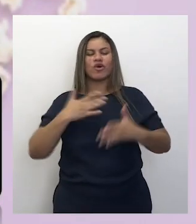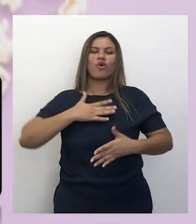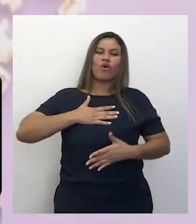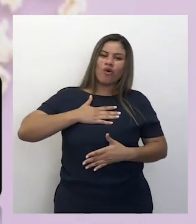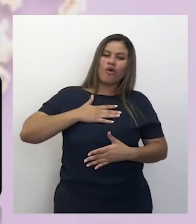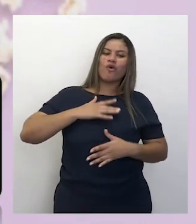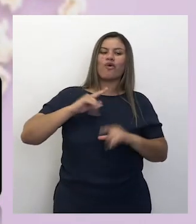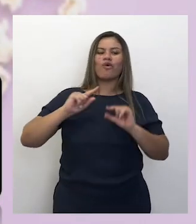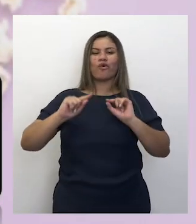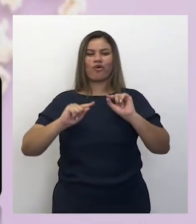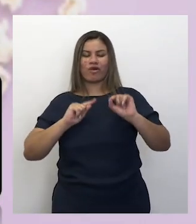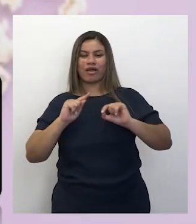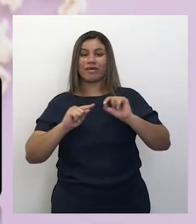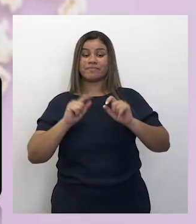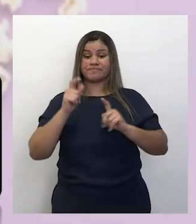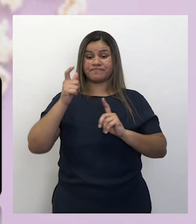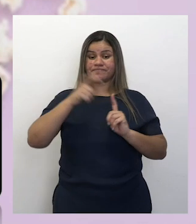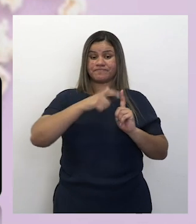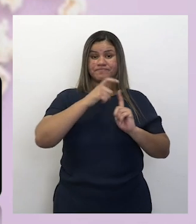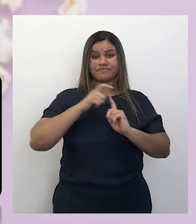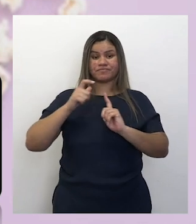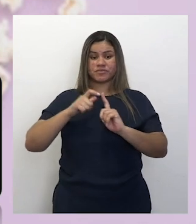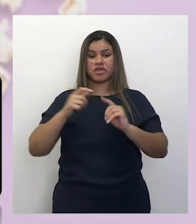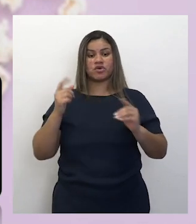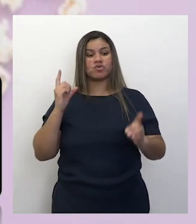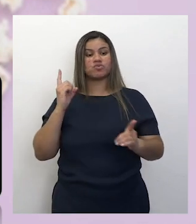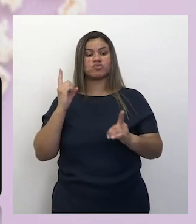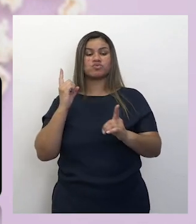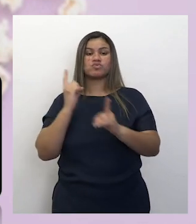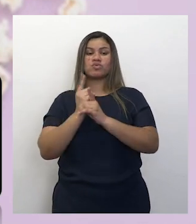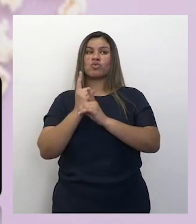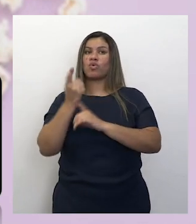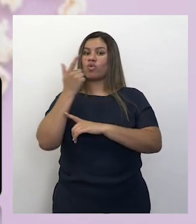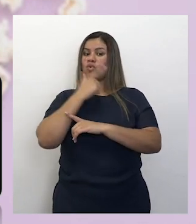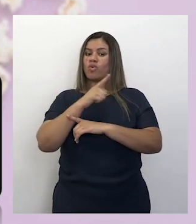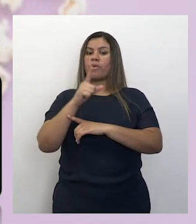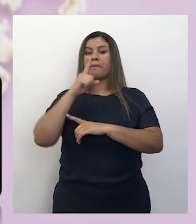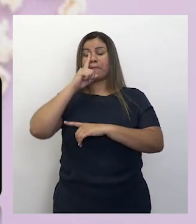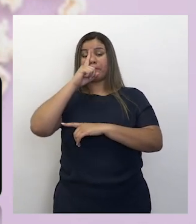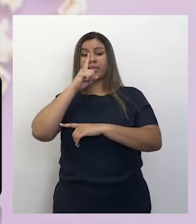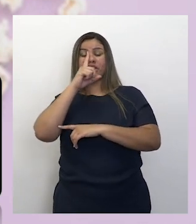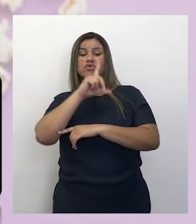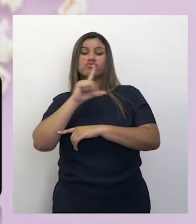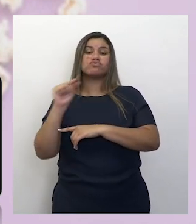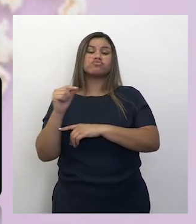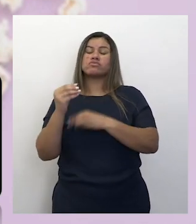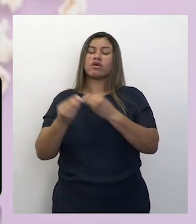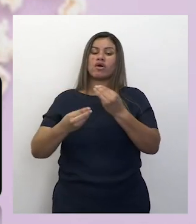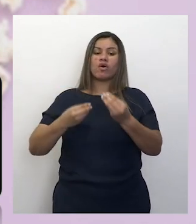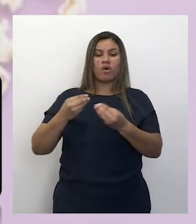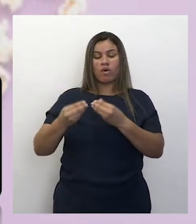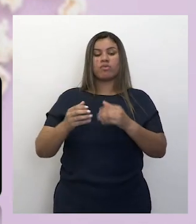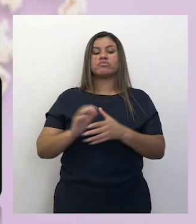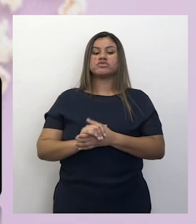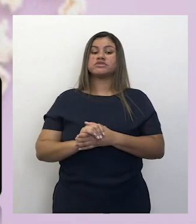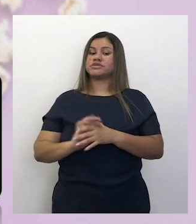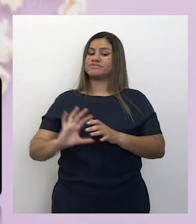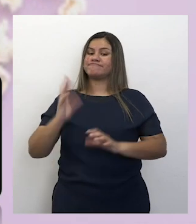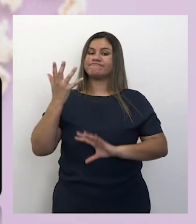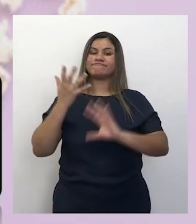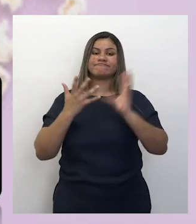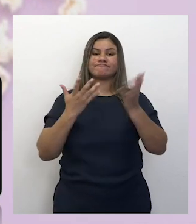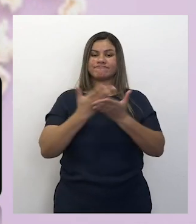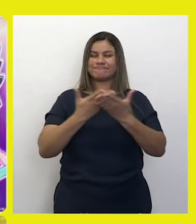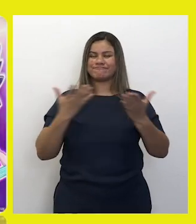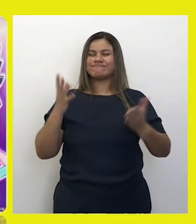vídeo, onde os personagens encontraram saída mais criativa para fugir do perigo e quais foram essas situações que vocês